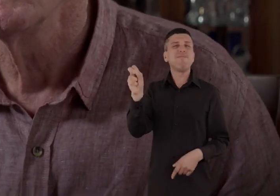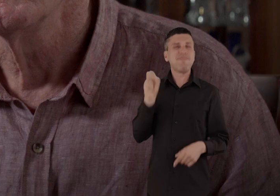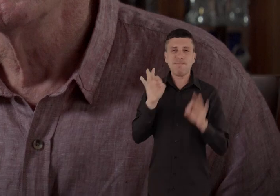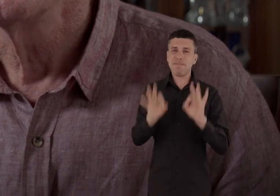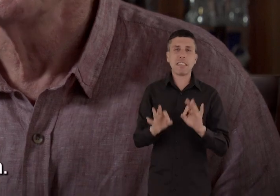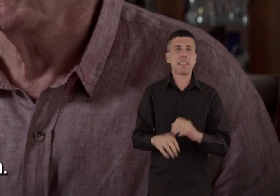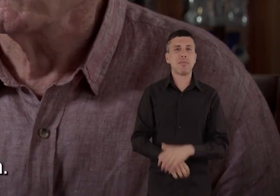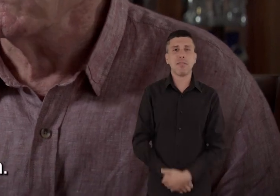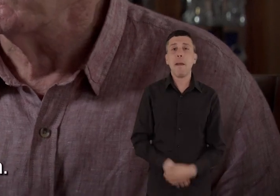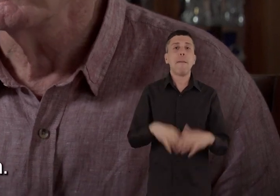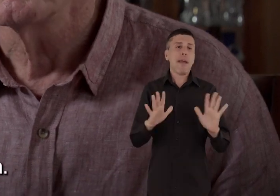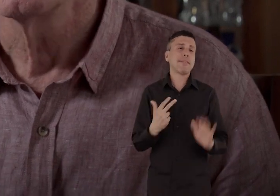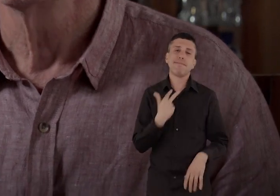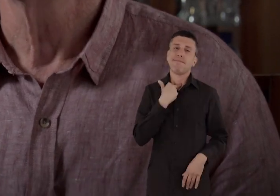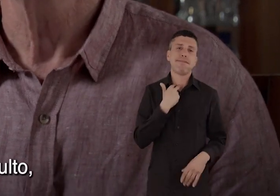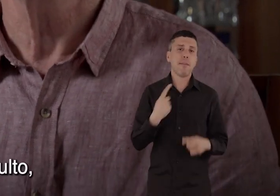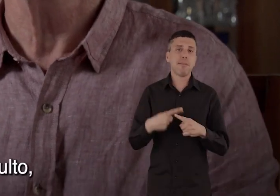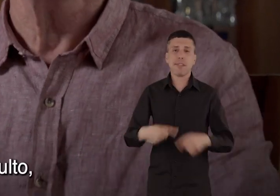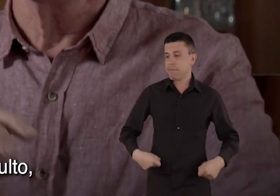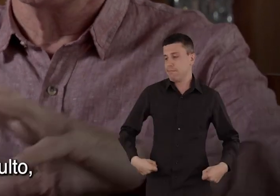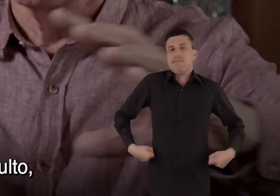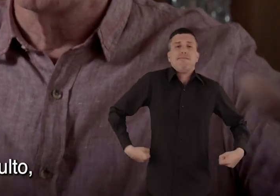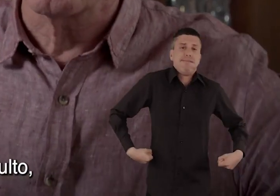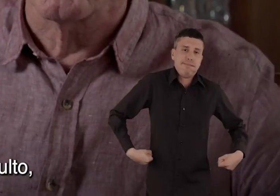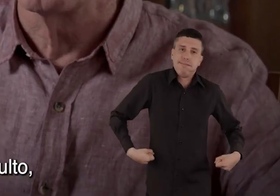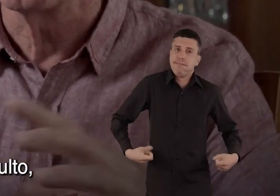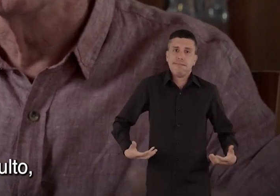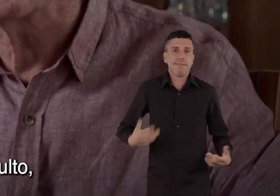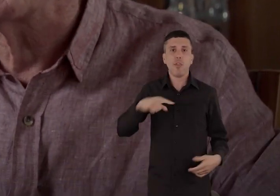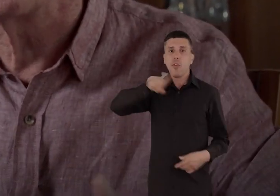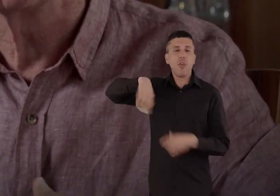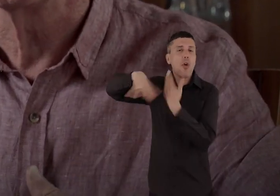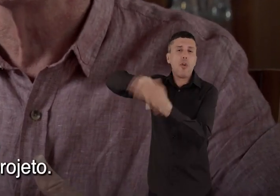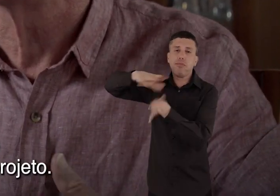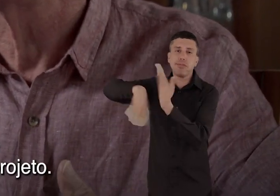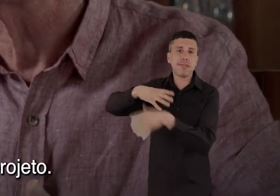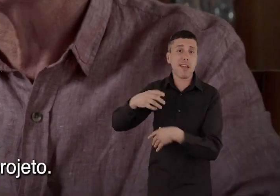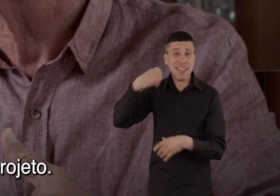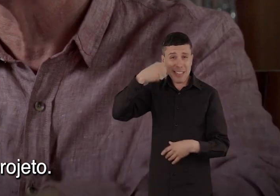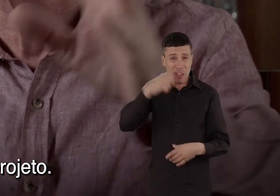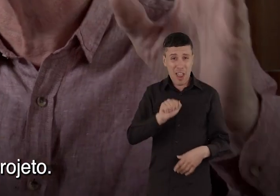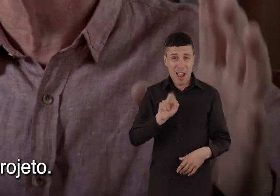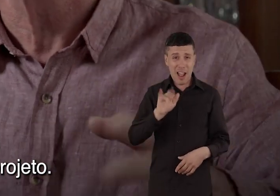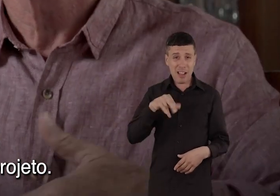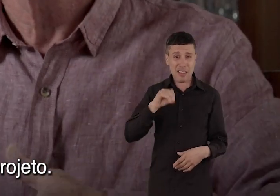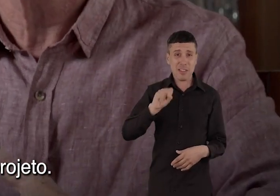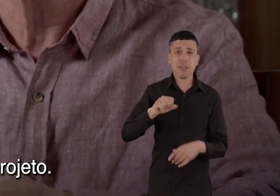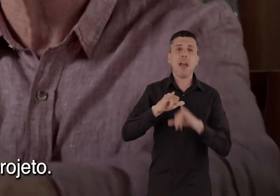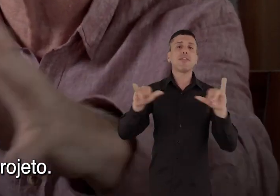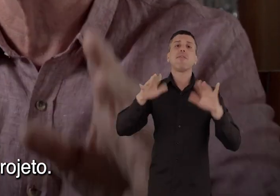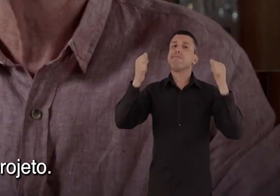né? Permitiram. E aí deu todo um tumulto e o Afonso Arinos